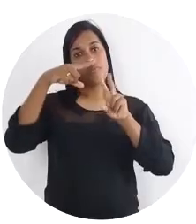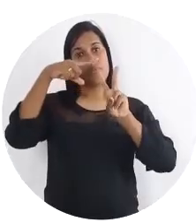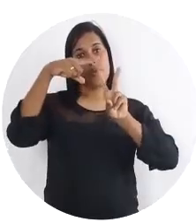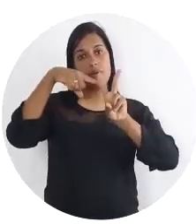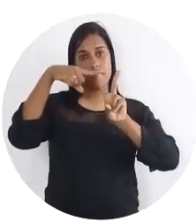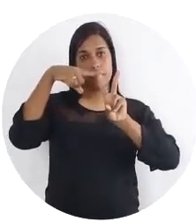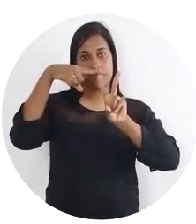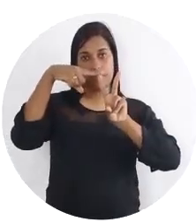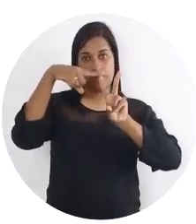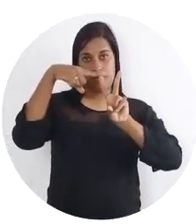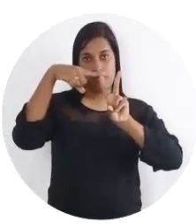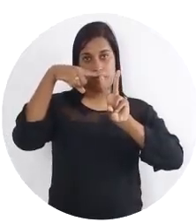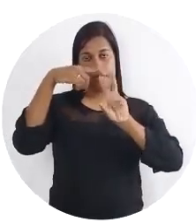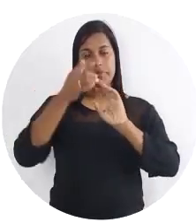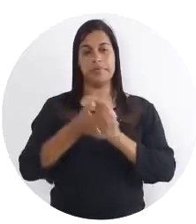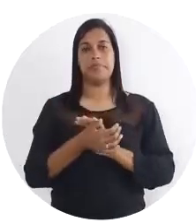quadrada.